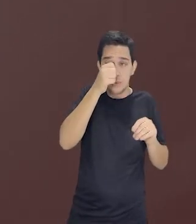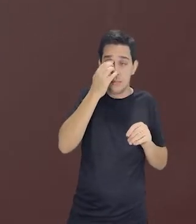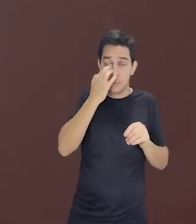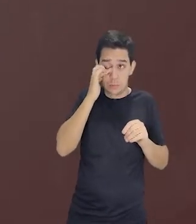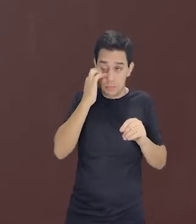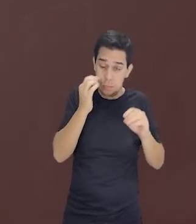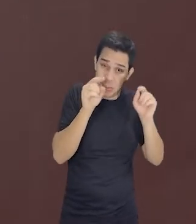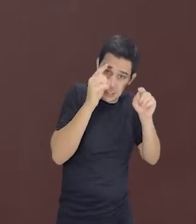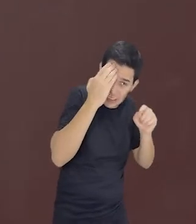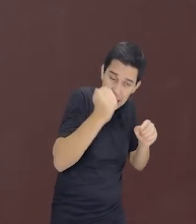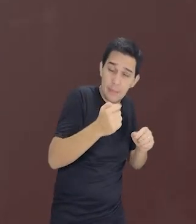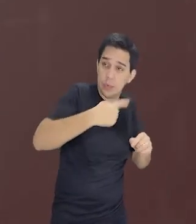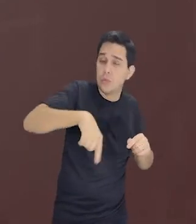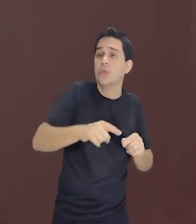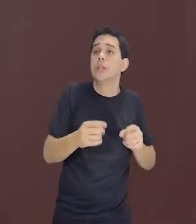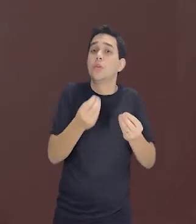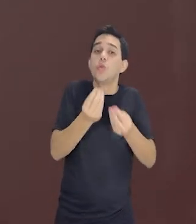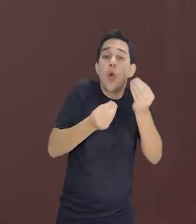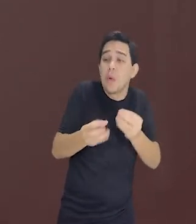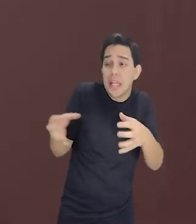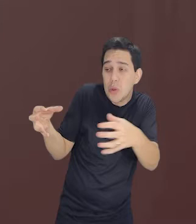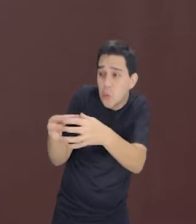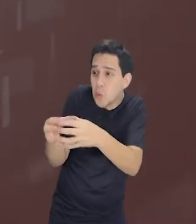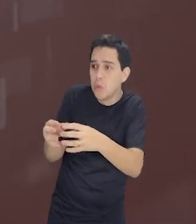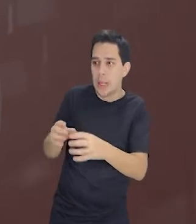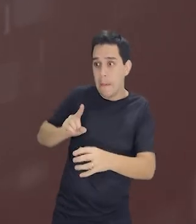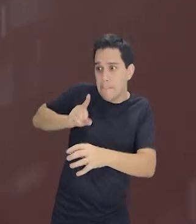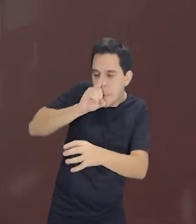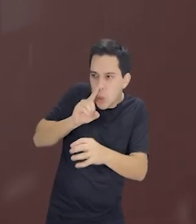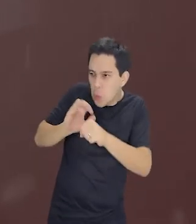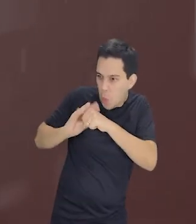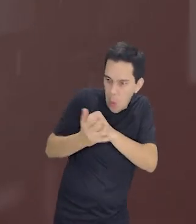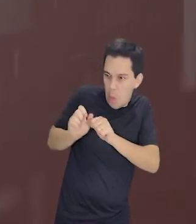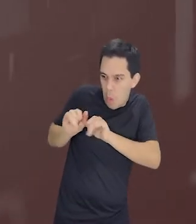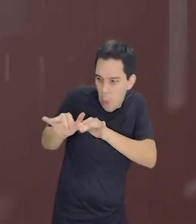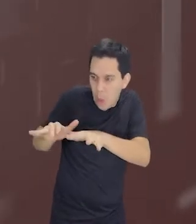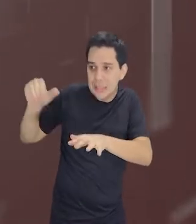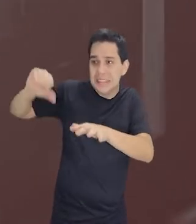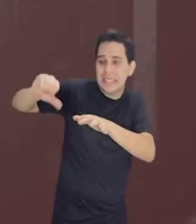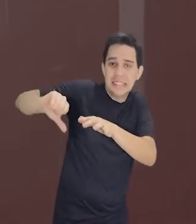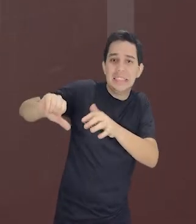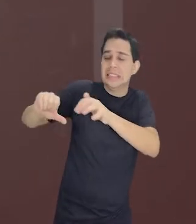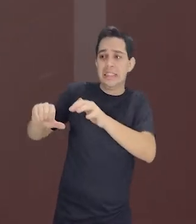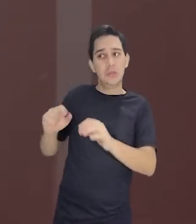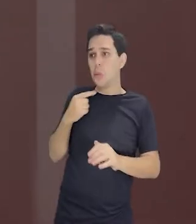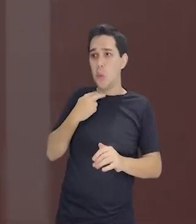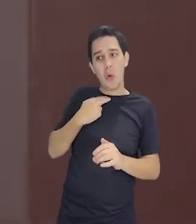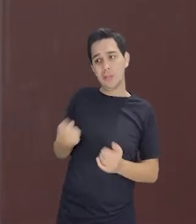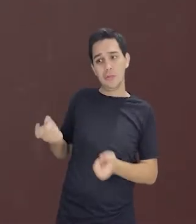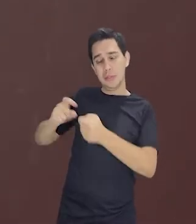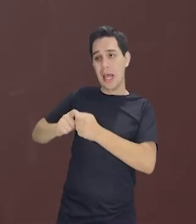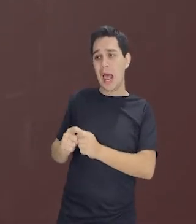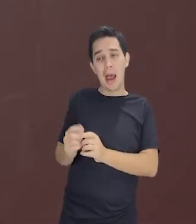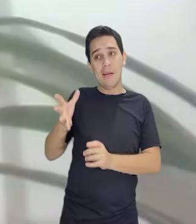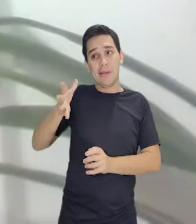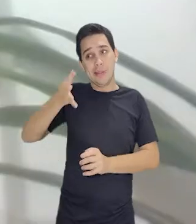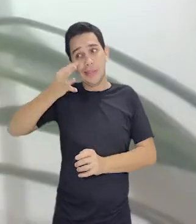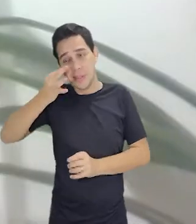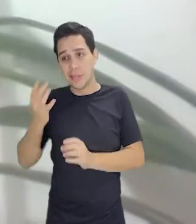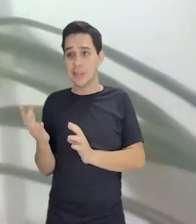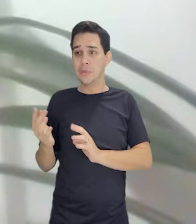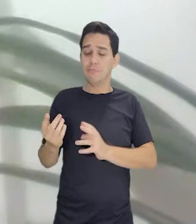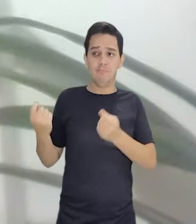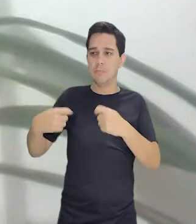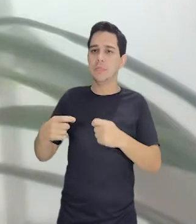que indicam se aquela região, se aquele município está num momento sanitário mais favorável ou desfavorável. Com